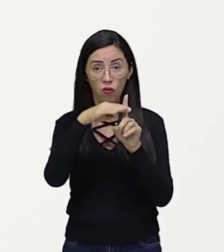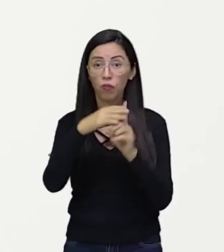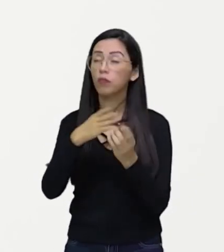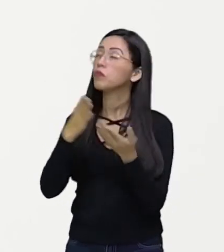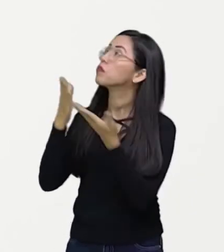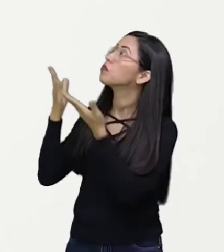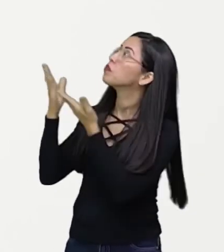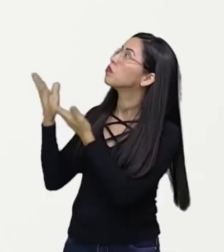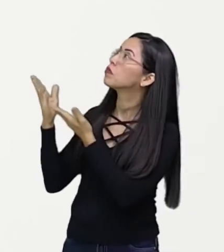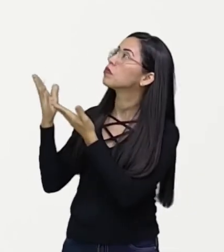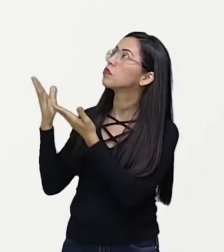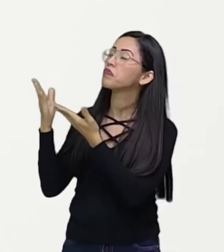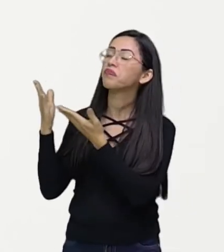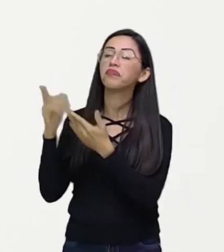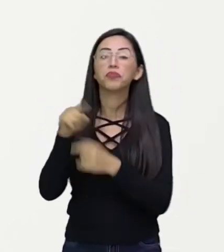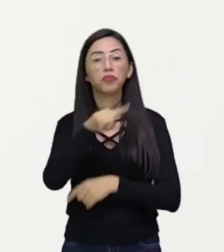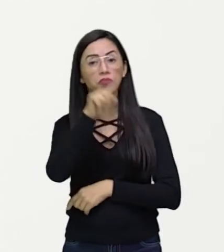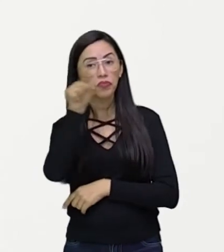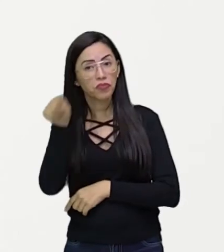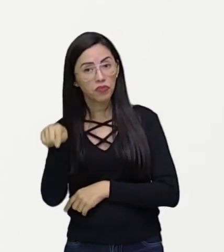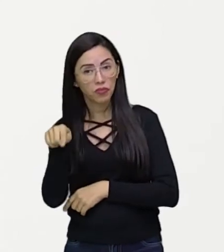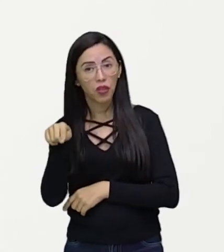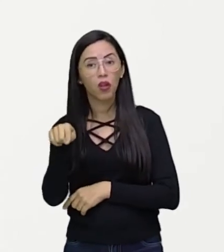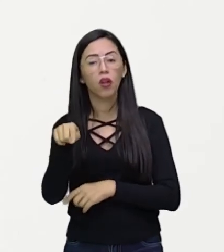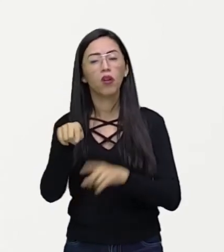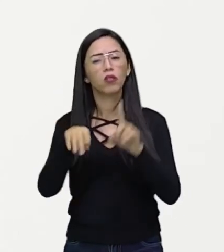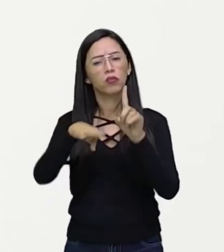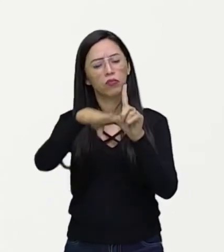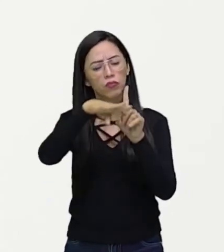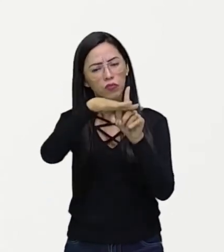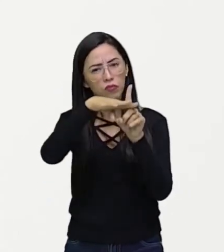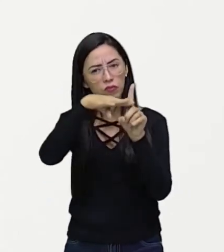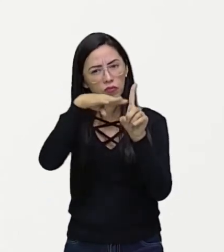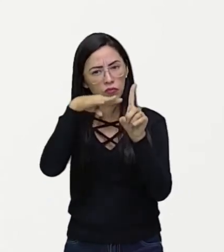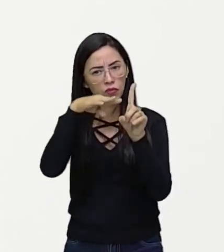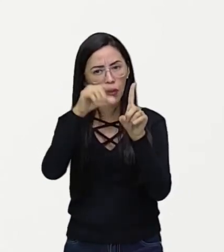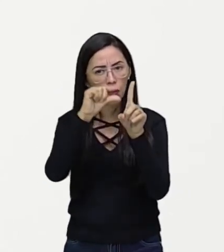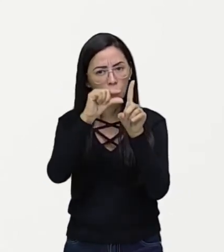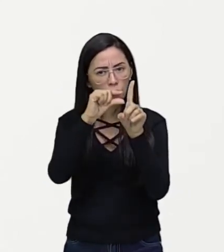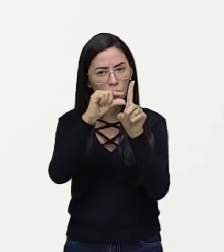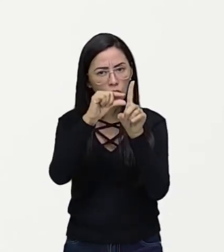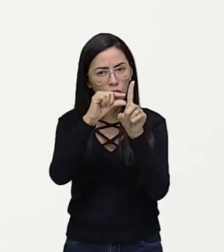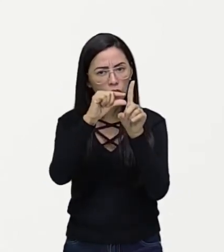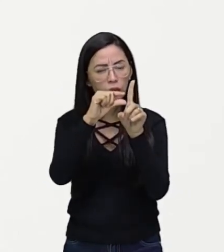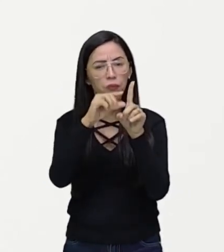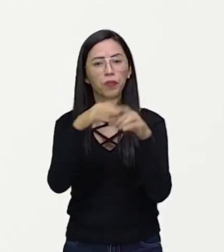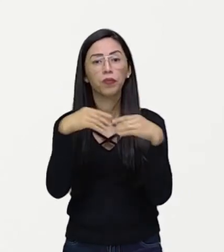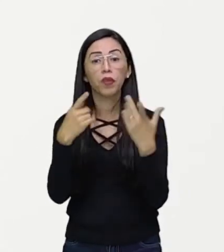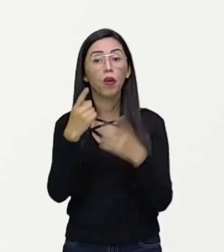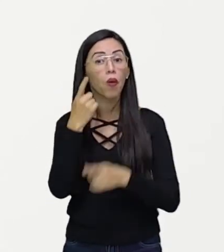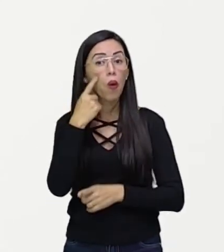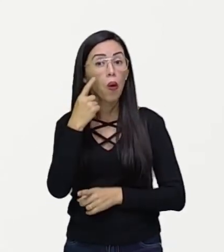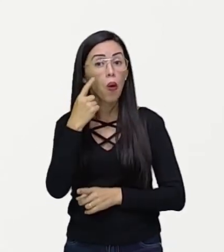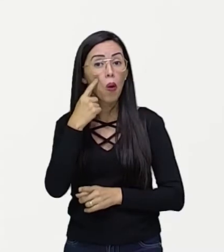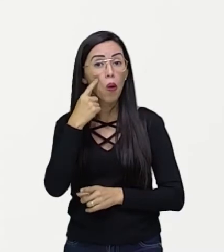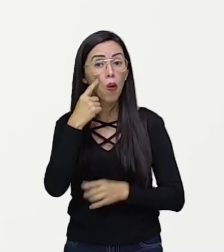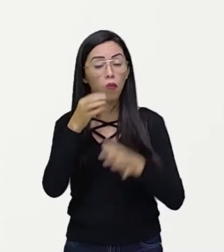1/4 de litro. Menos da metade. O litro,